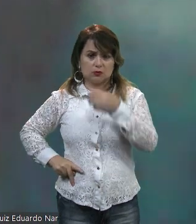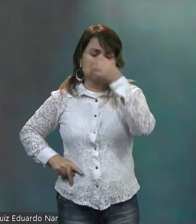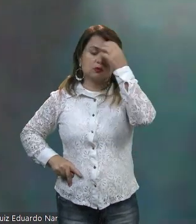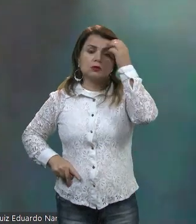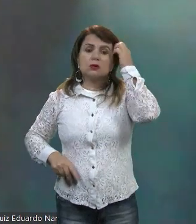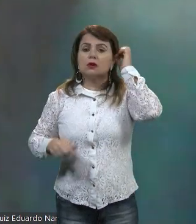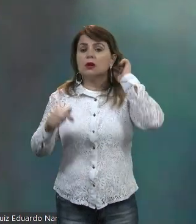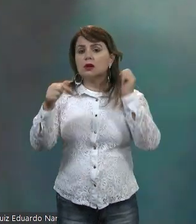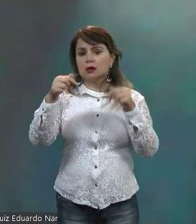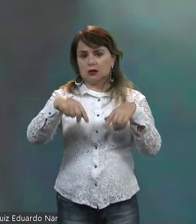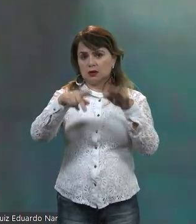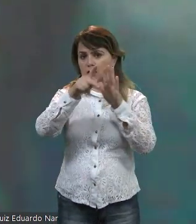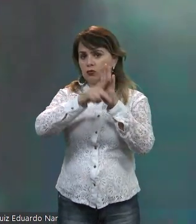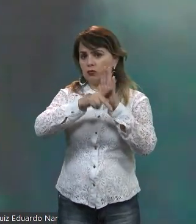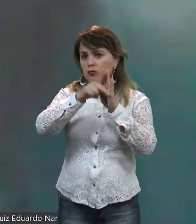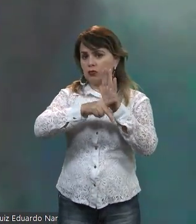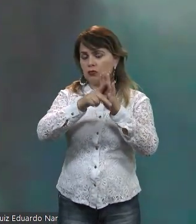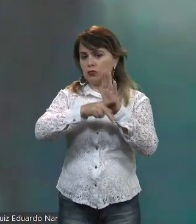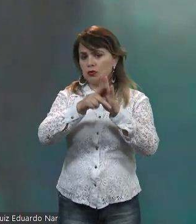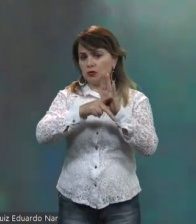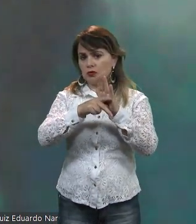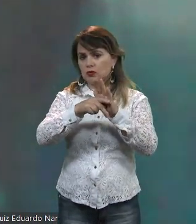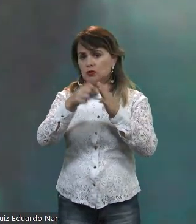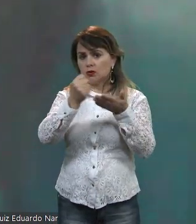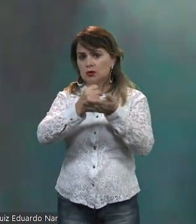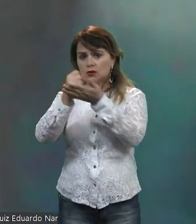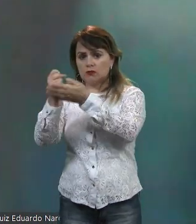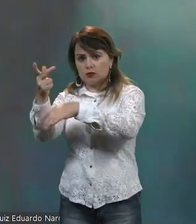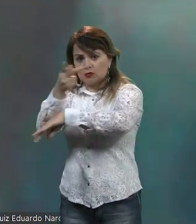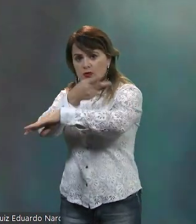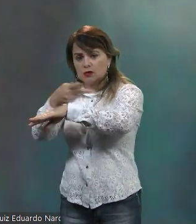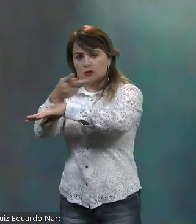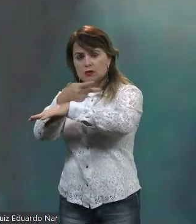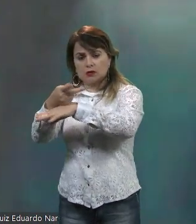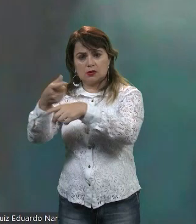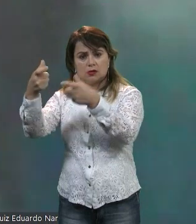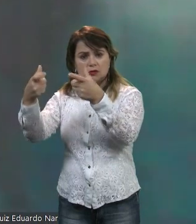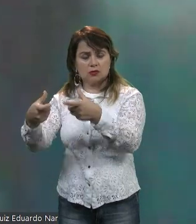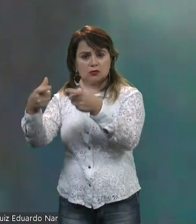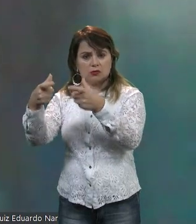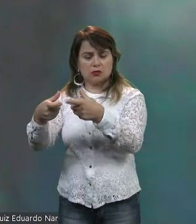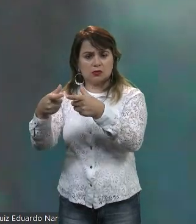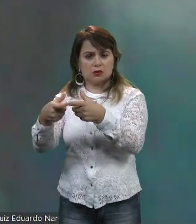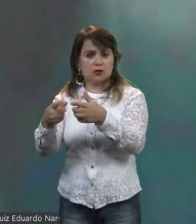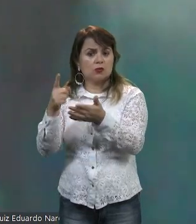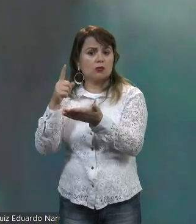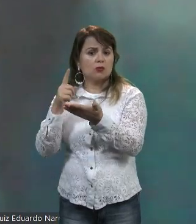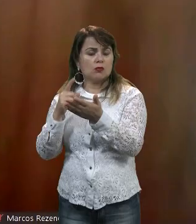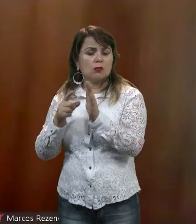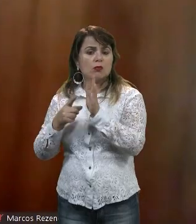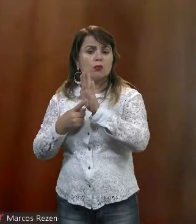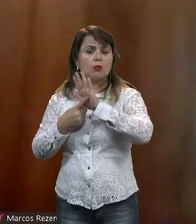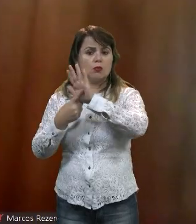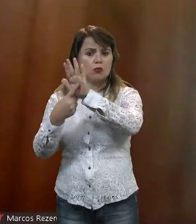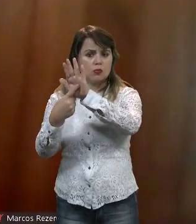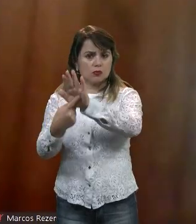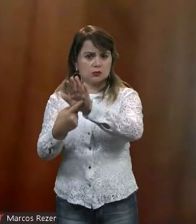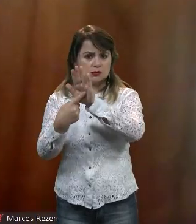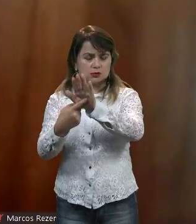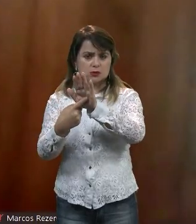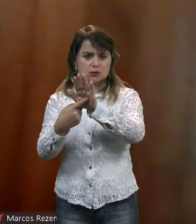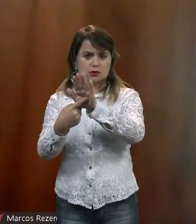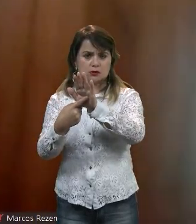daqui remeteu para a Procuradoria, é já uma contestação de não